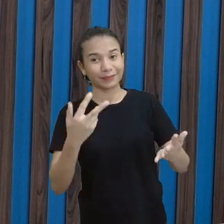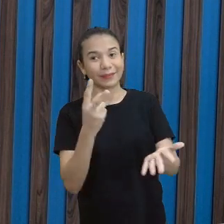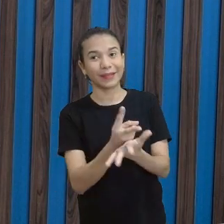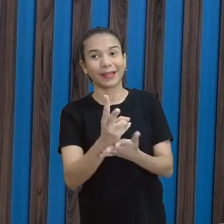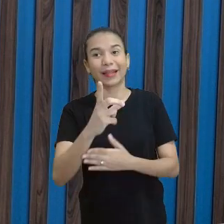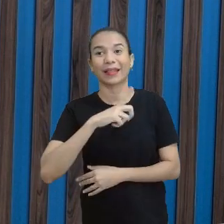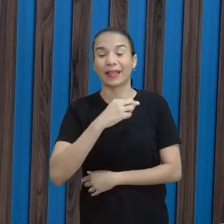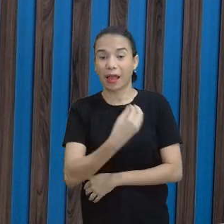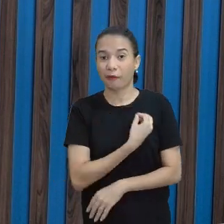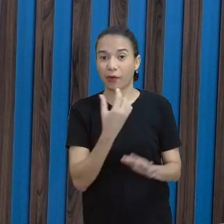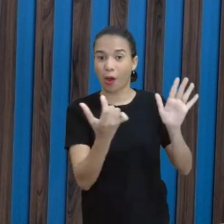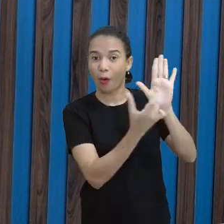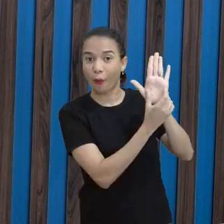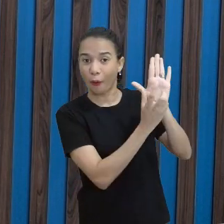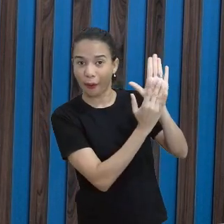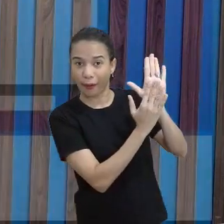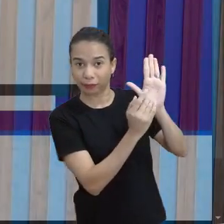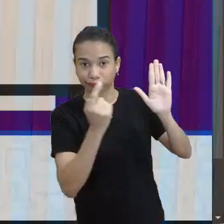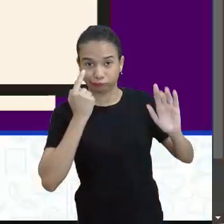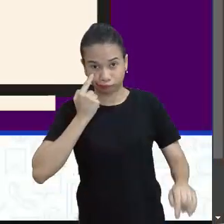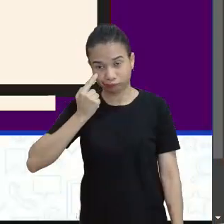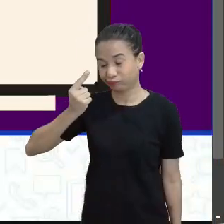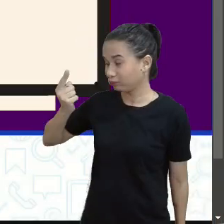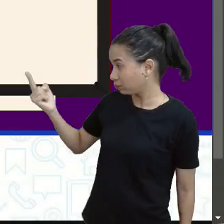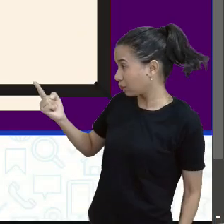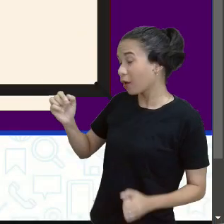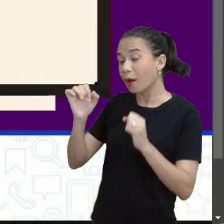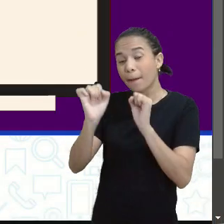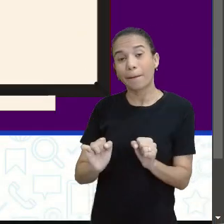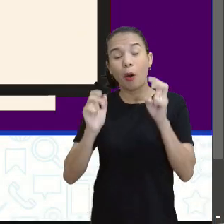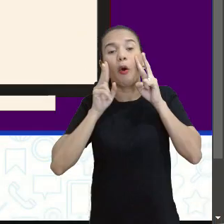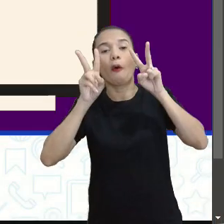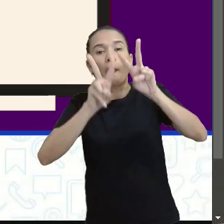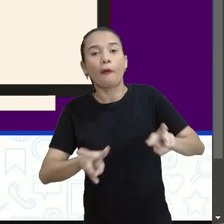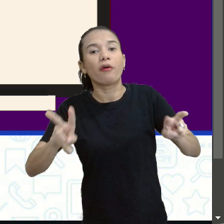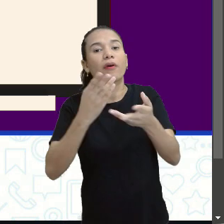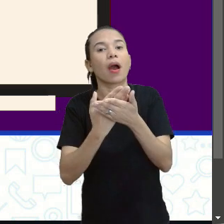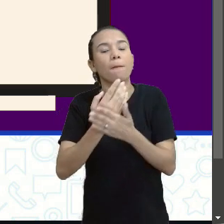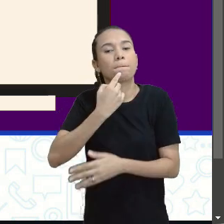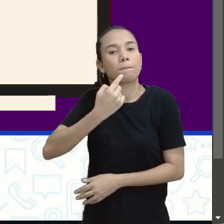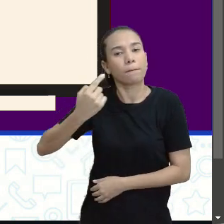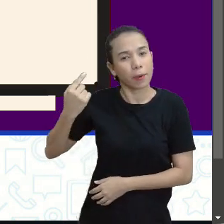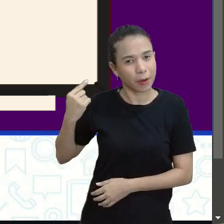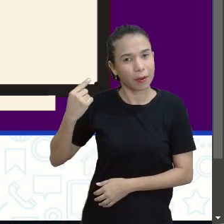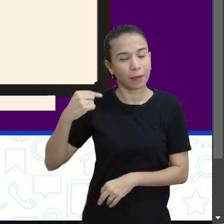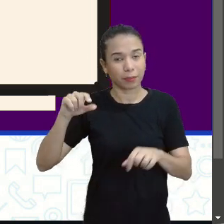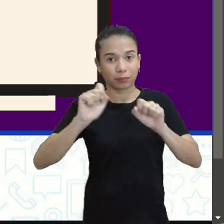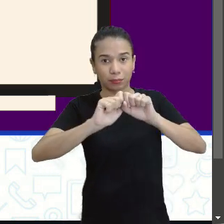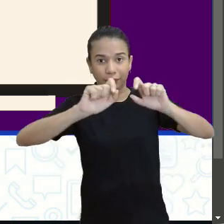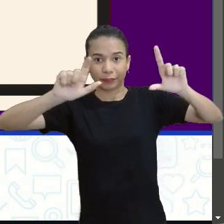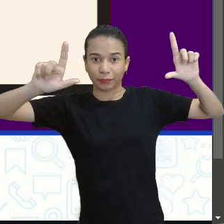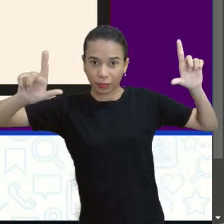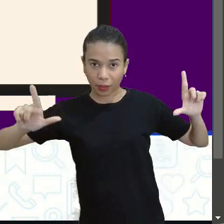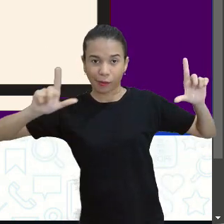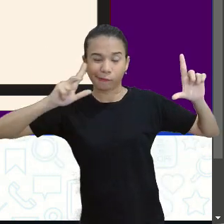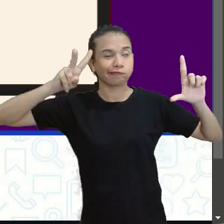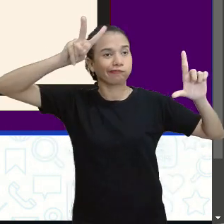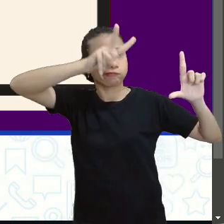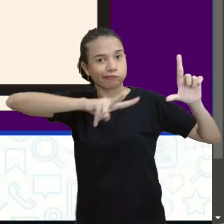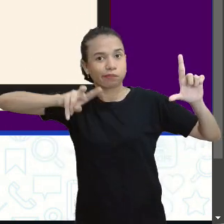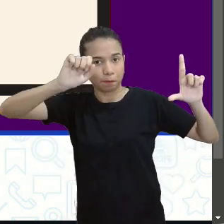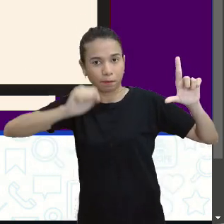temos aí um QR Code para vocês acessarem a aula anterior. Então, já está aí na tela. Vocês